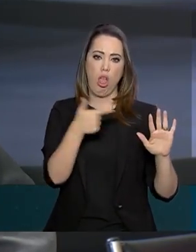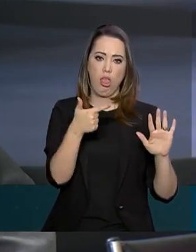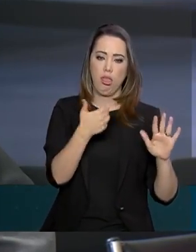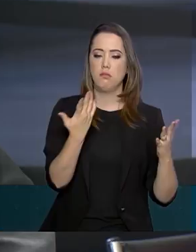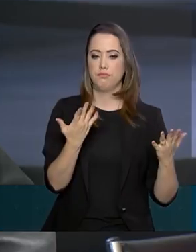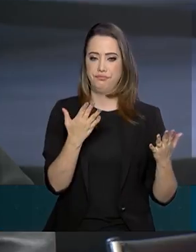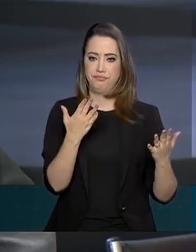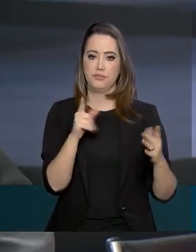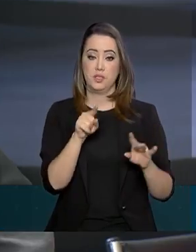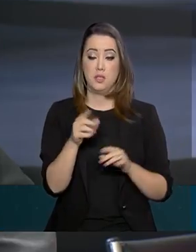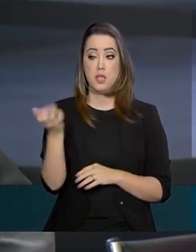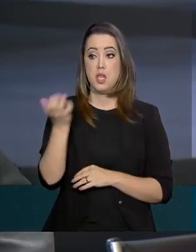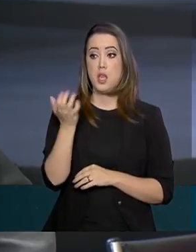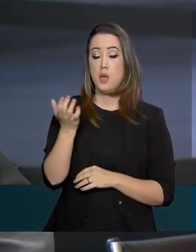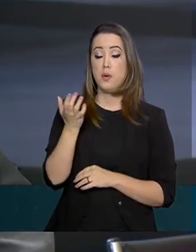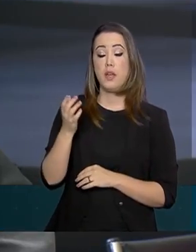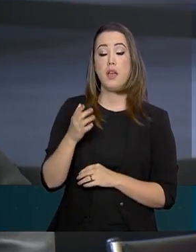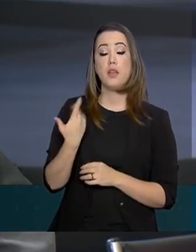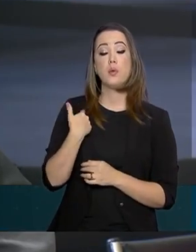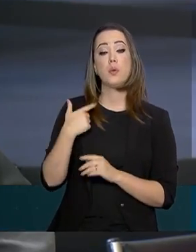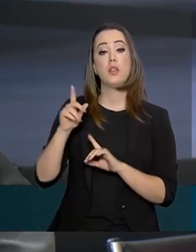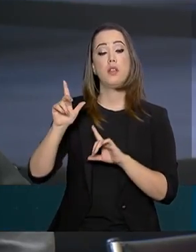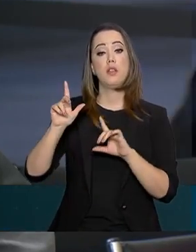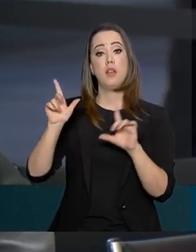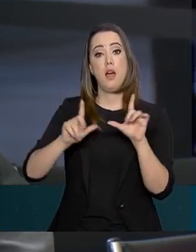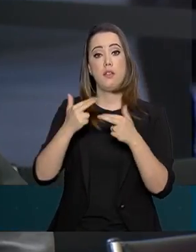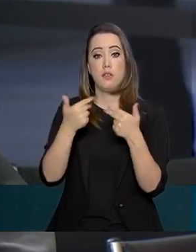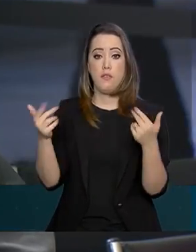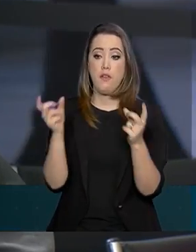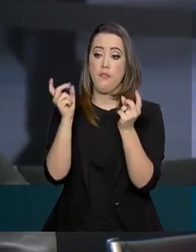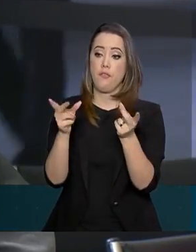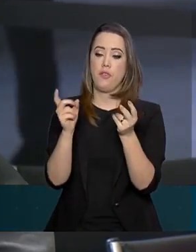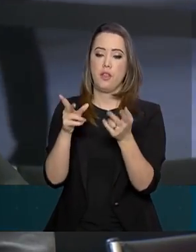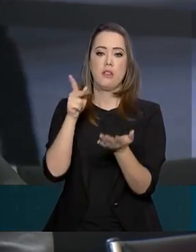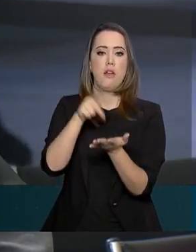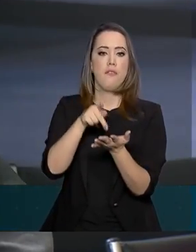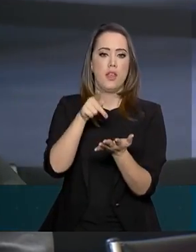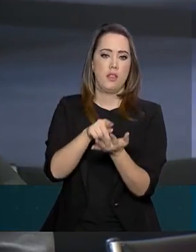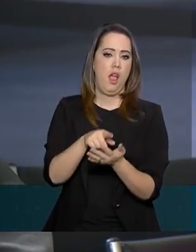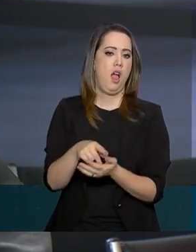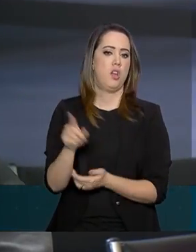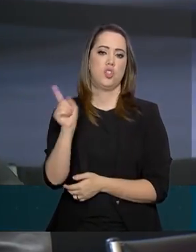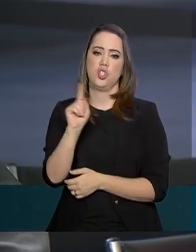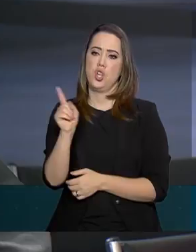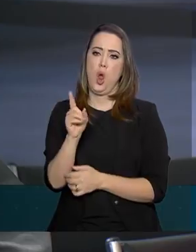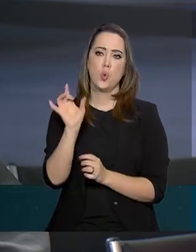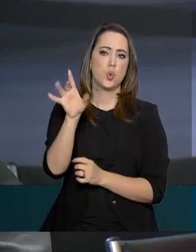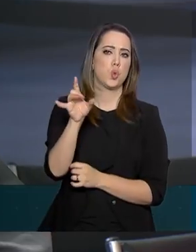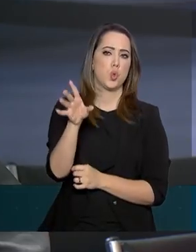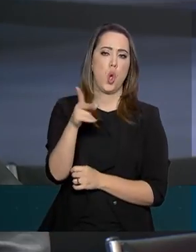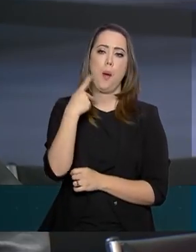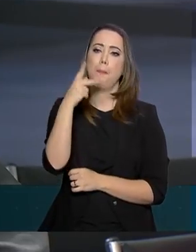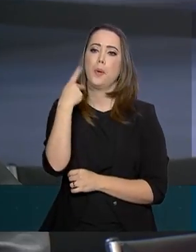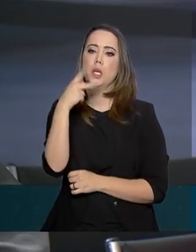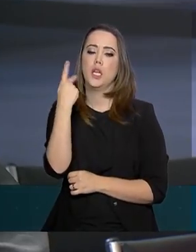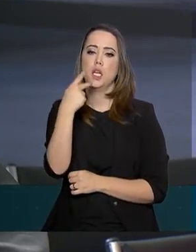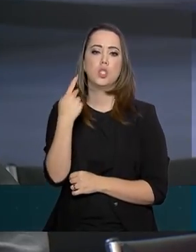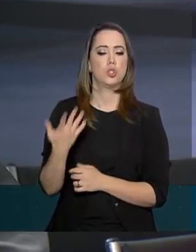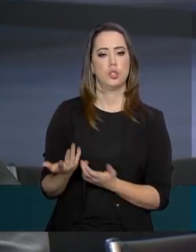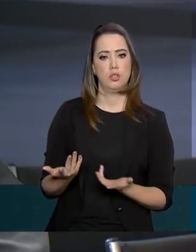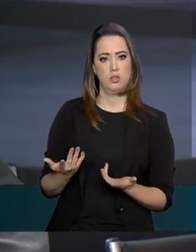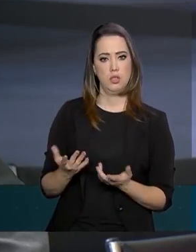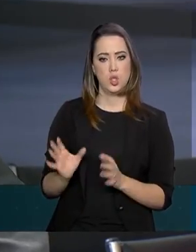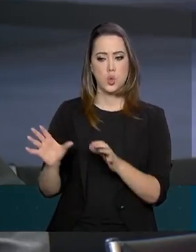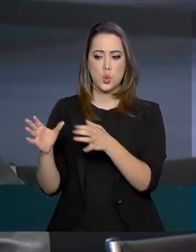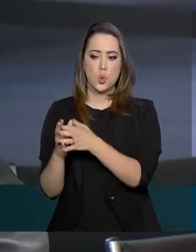a verdade para o povo brasileiro e não faça política partidária como vem fazendo alguns órgãos de imprensa